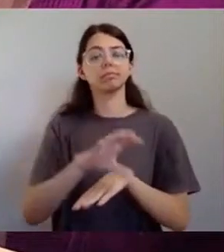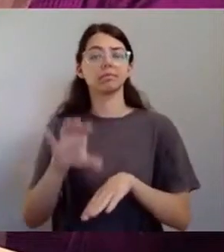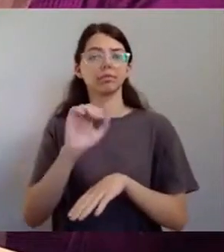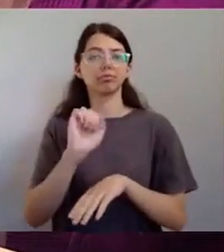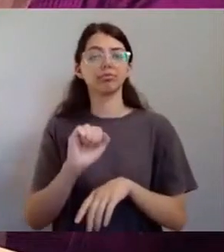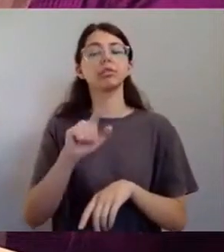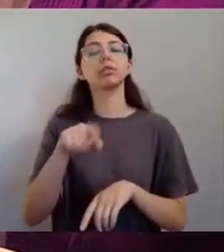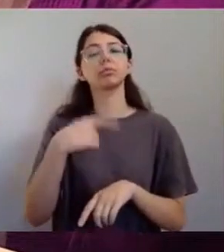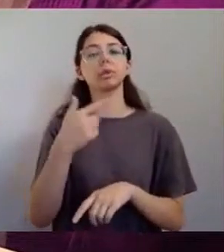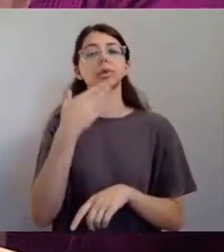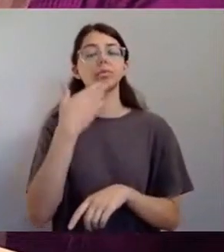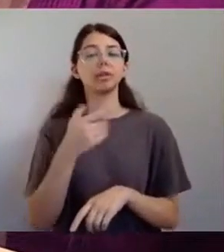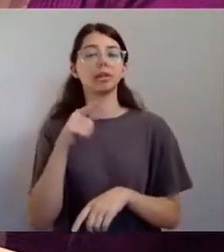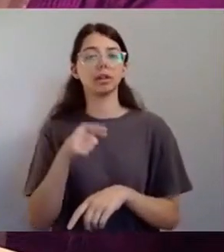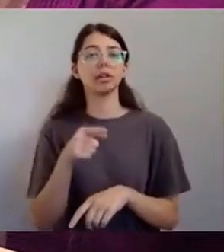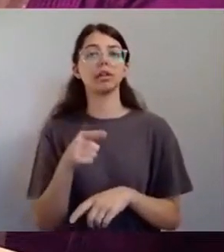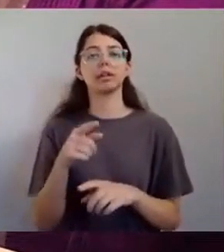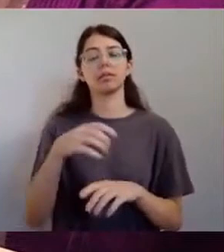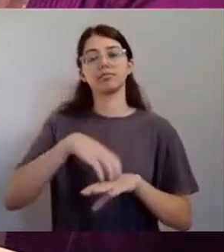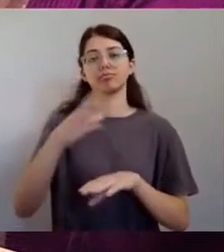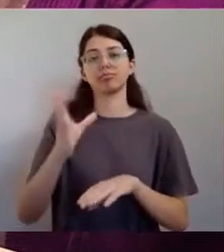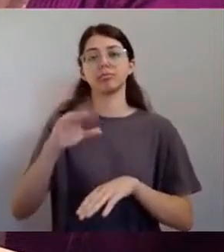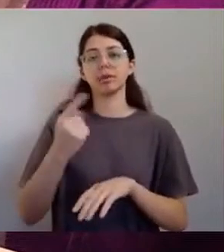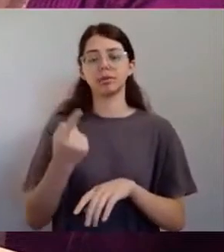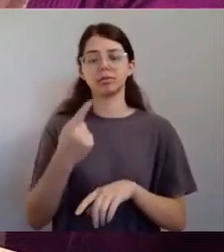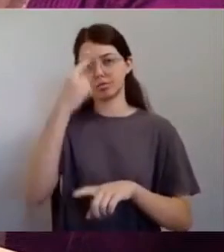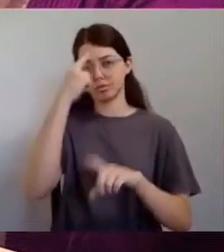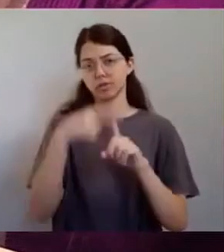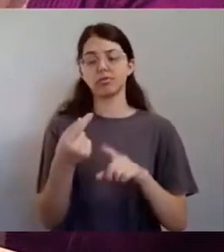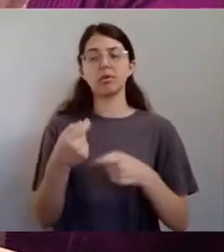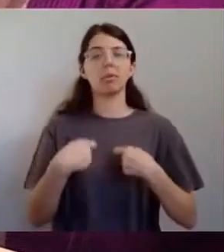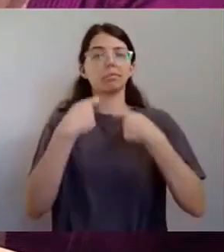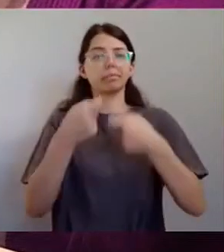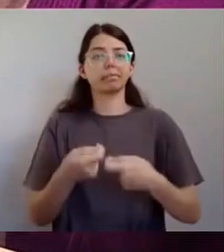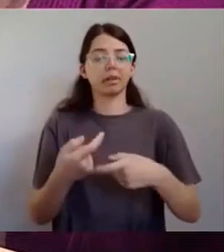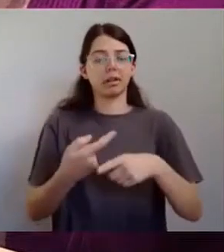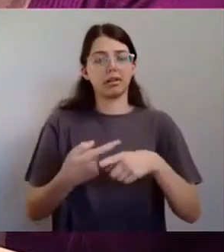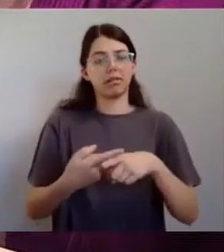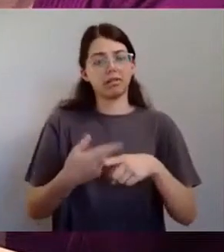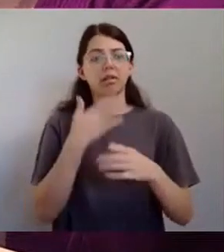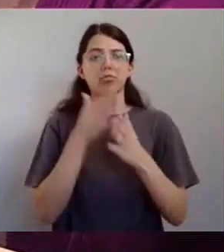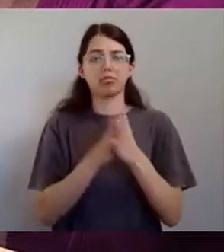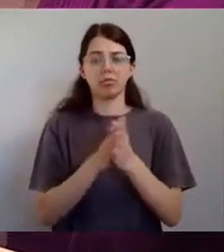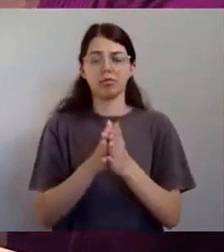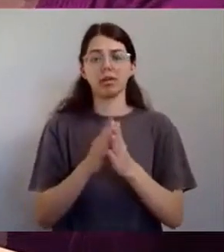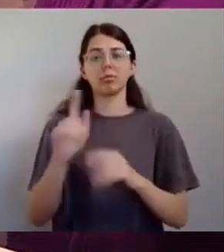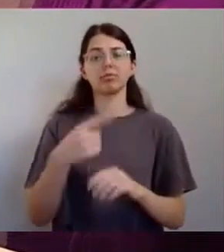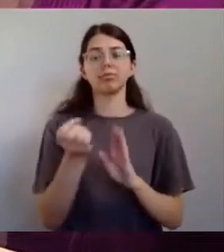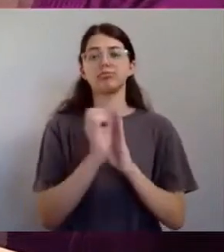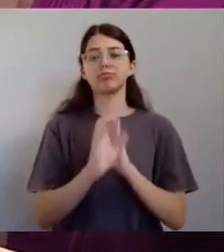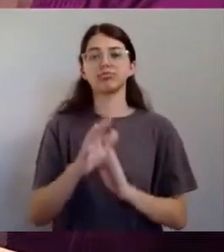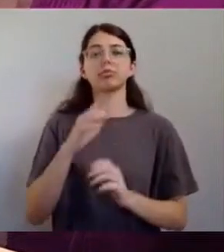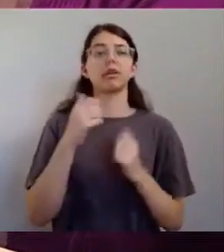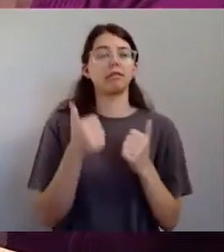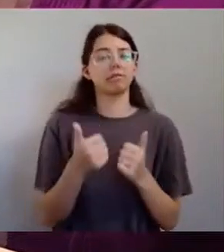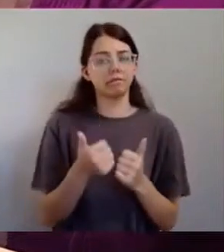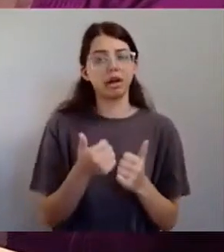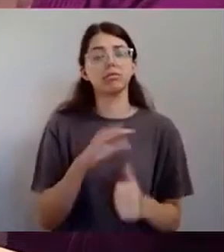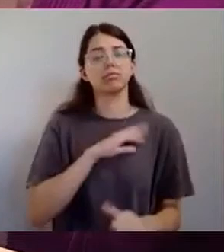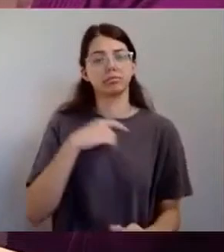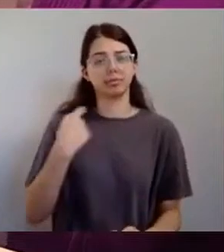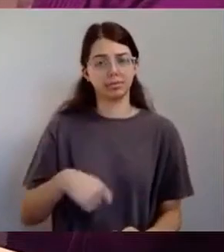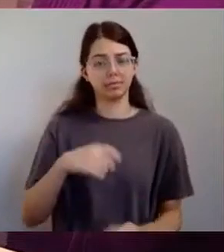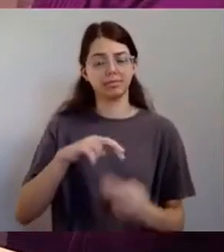mais um piso num dos edifícios para rentabilizar o investimento. O pedido teve então despacho favorável do Sr. Presidente da Câmara, em dezembro